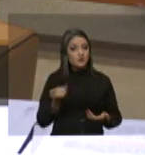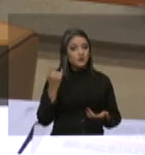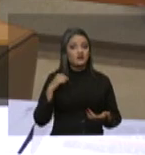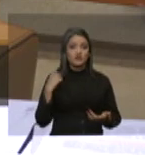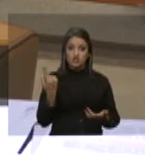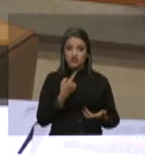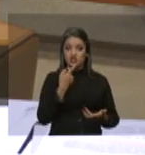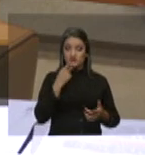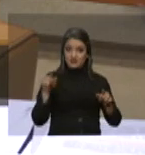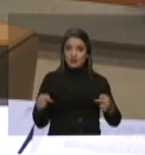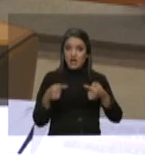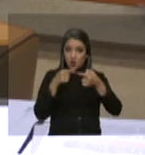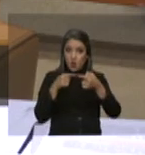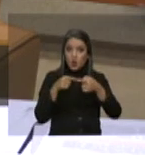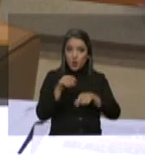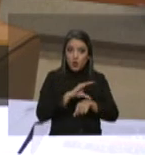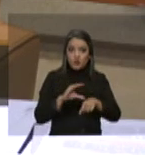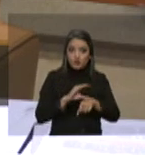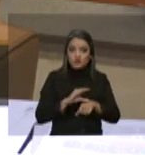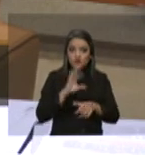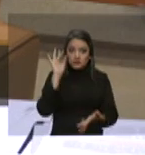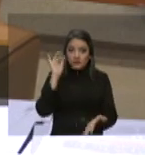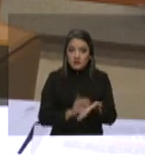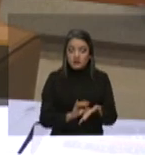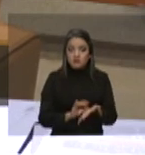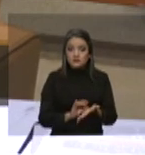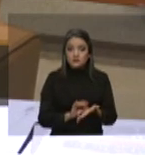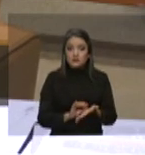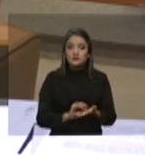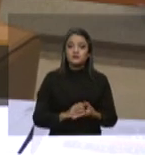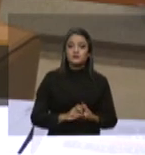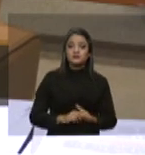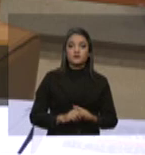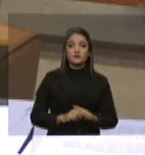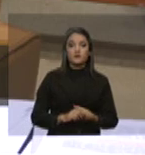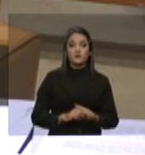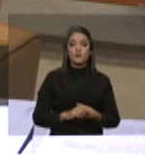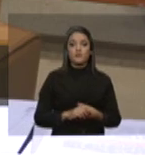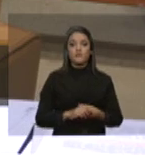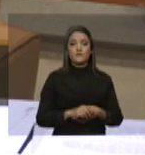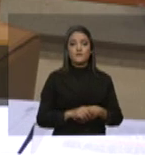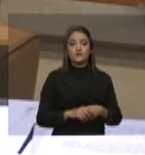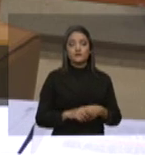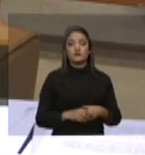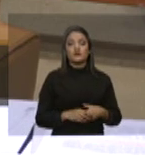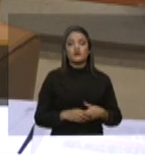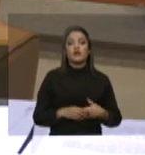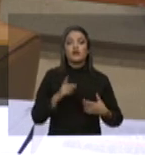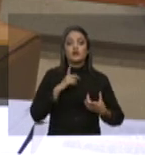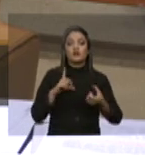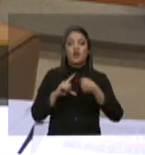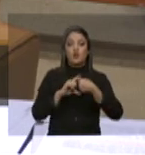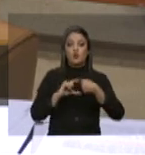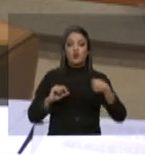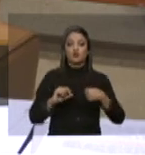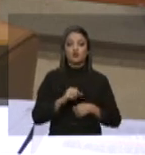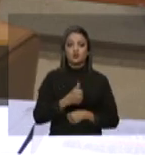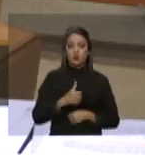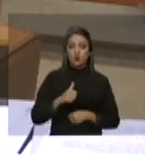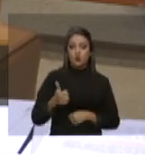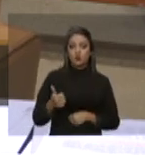eu fazia implícitamente né declaramos a constitucionalidade das providências constantes do artigo 11